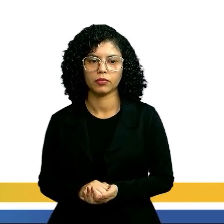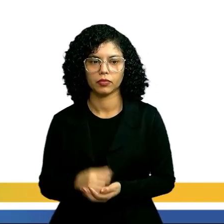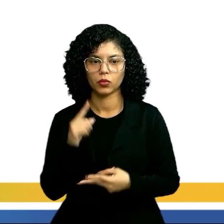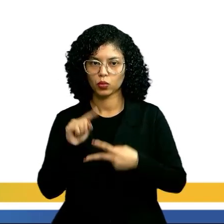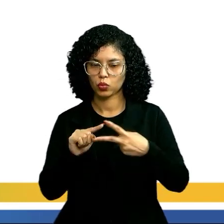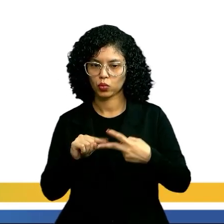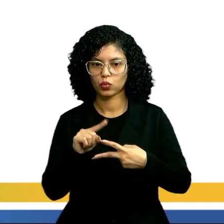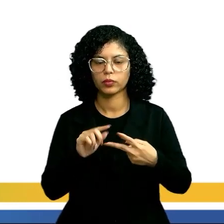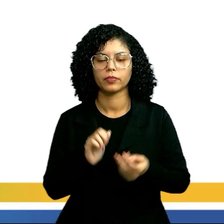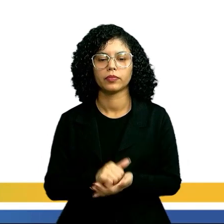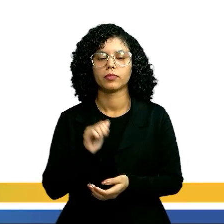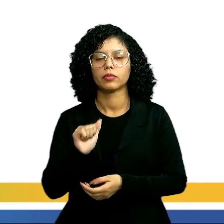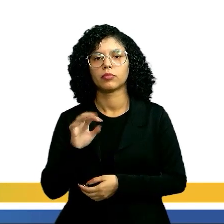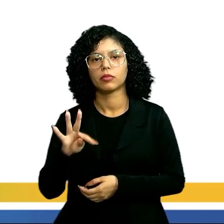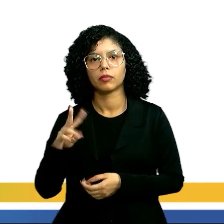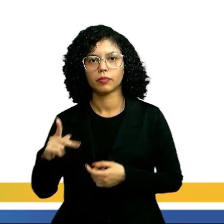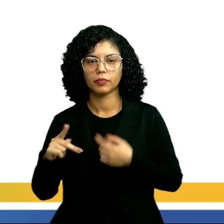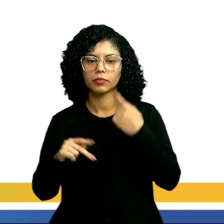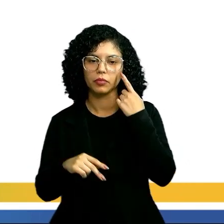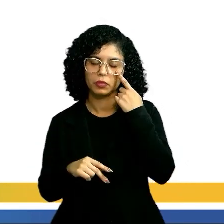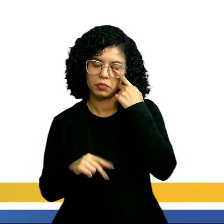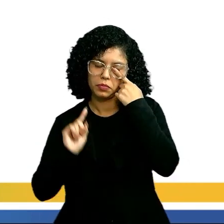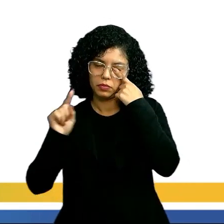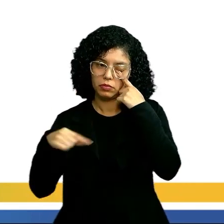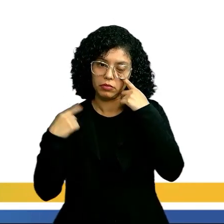ATPs. Depois,